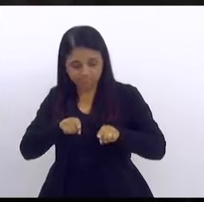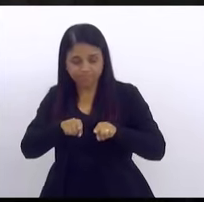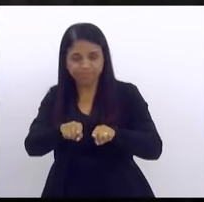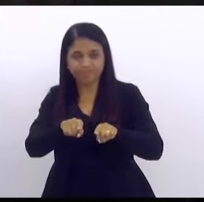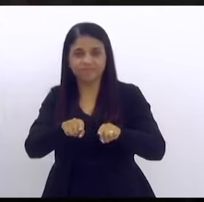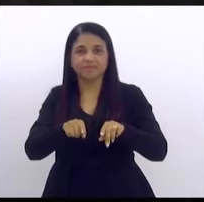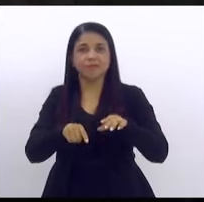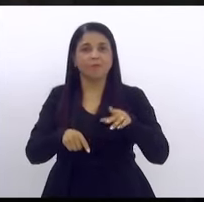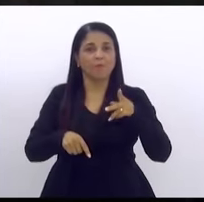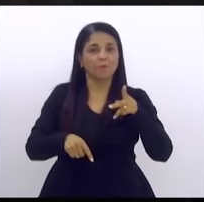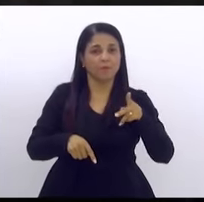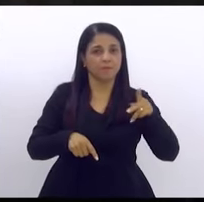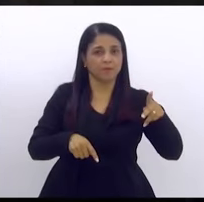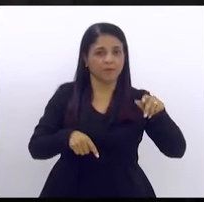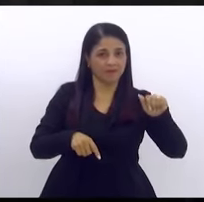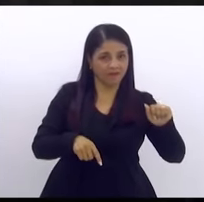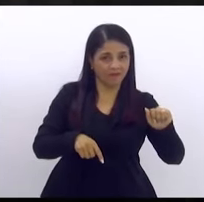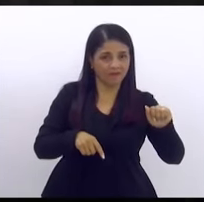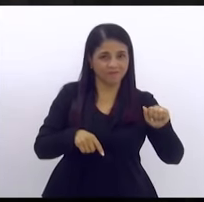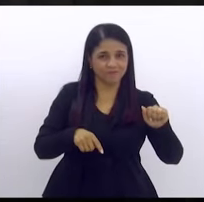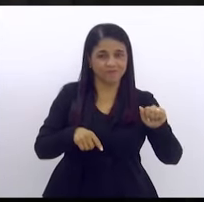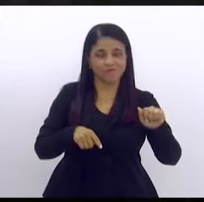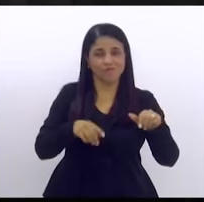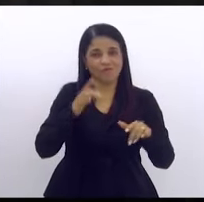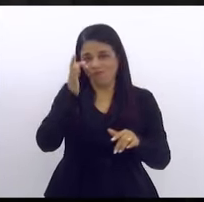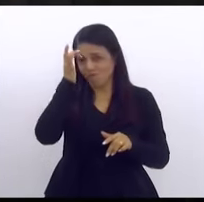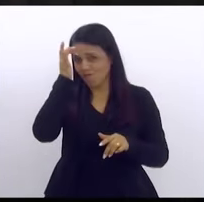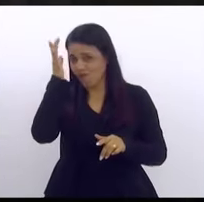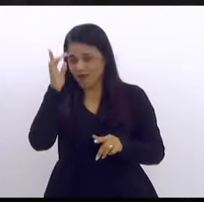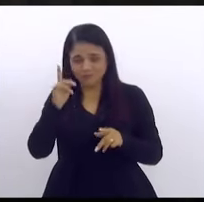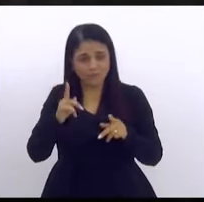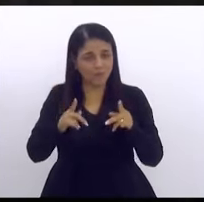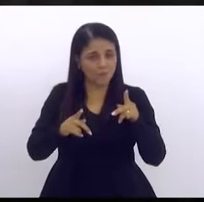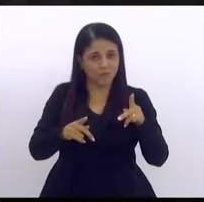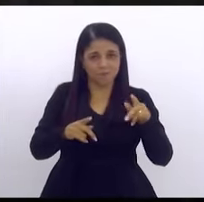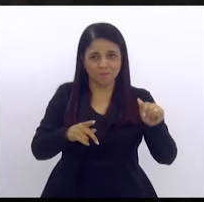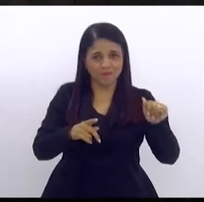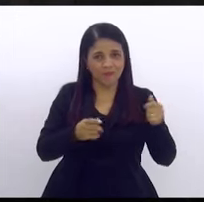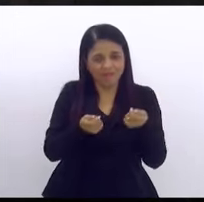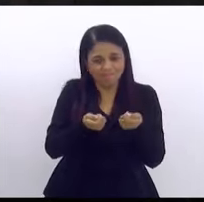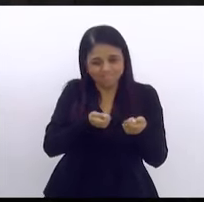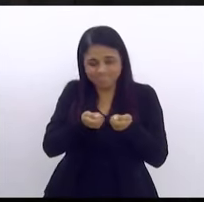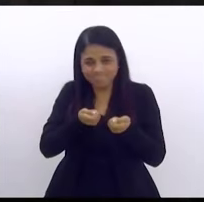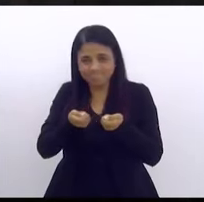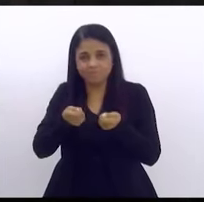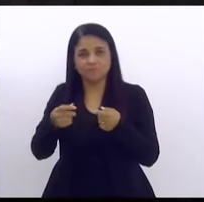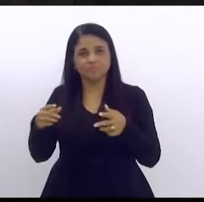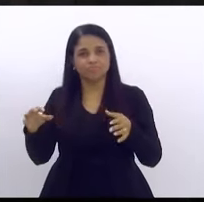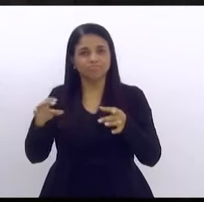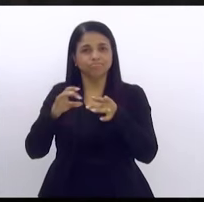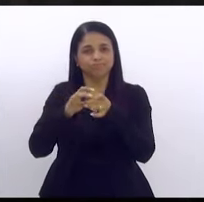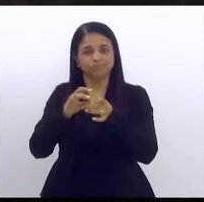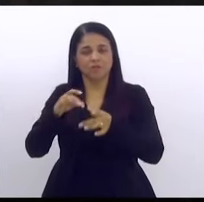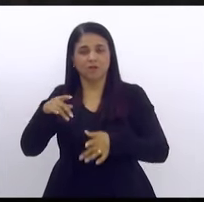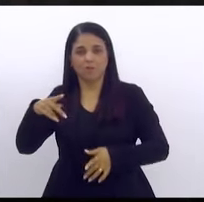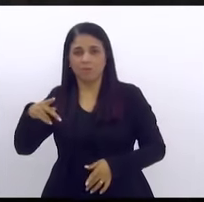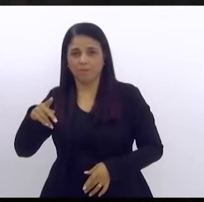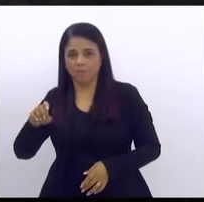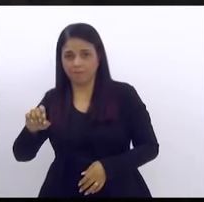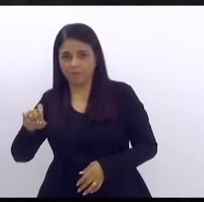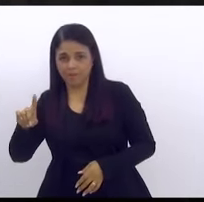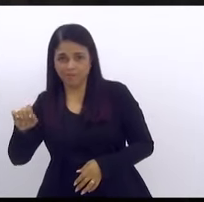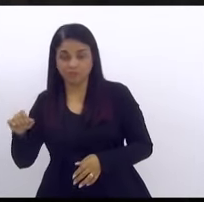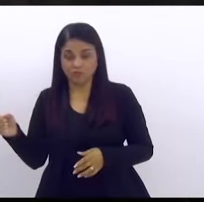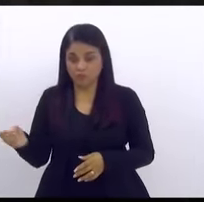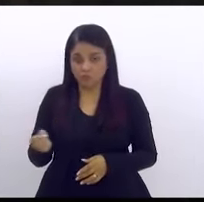PPA, não foi fácil ajustar o PPA ao PED. E como também foram criadas novas duas